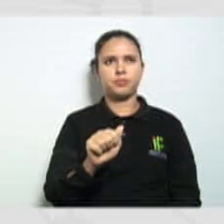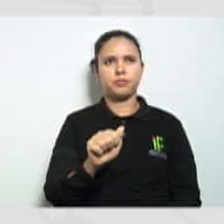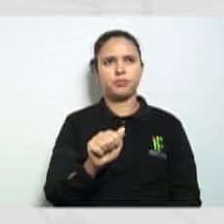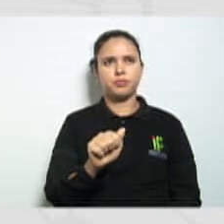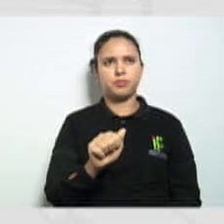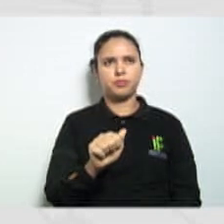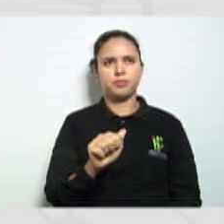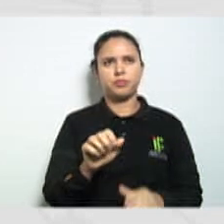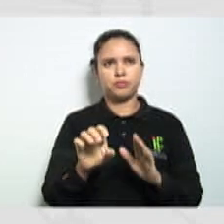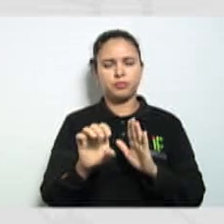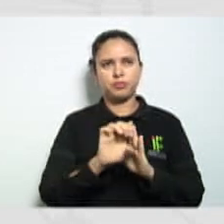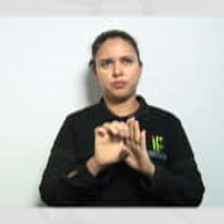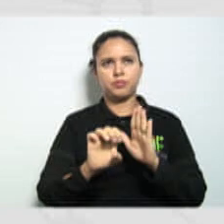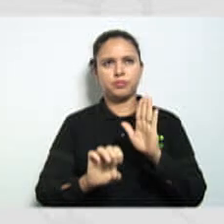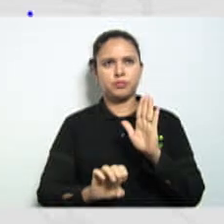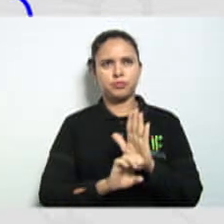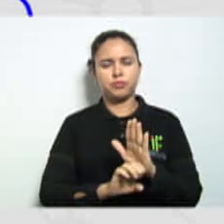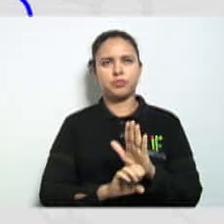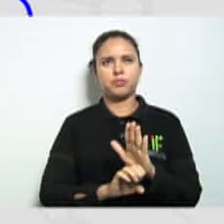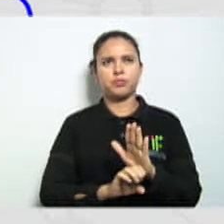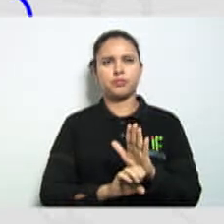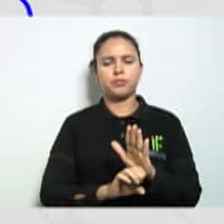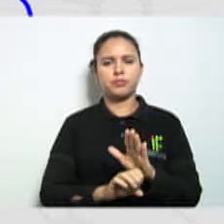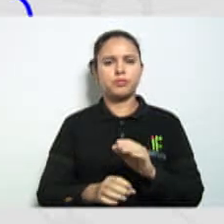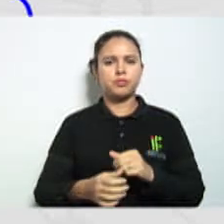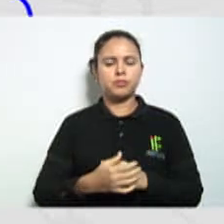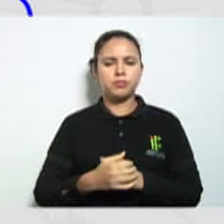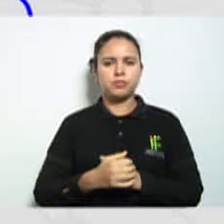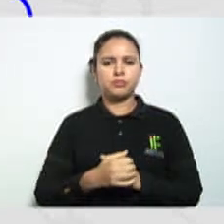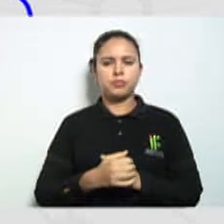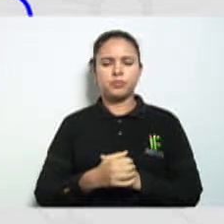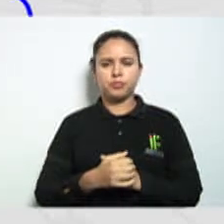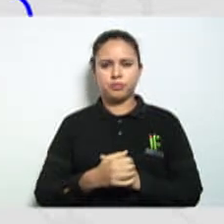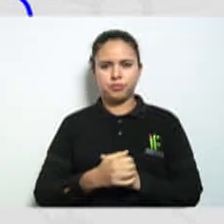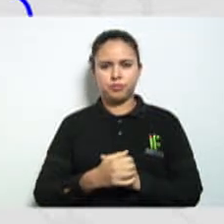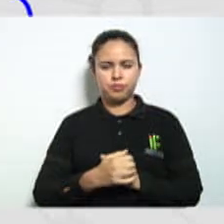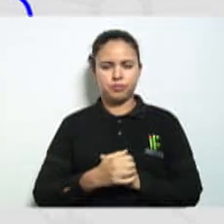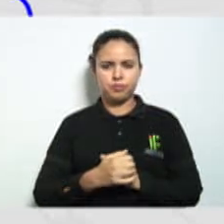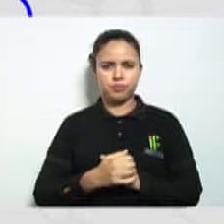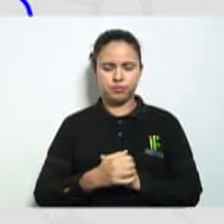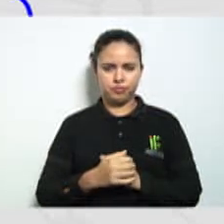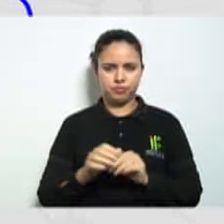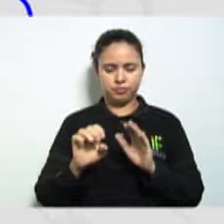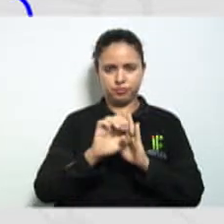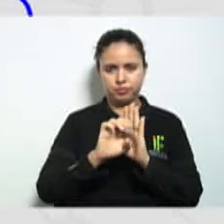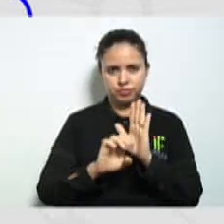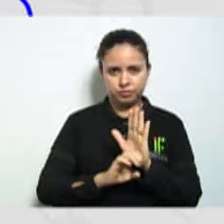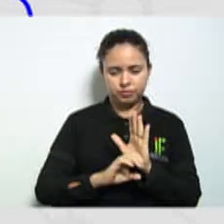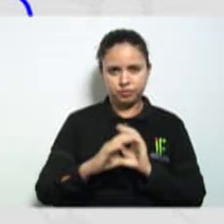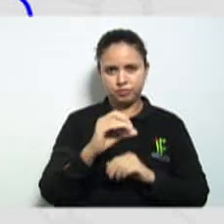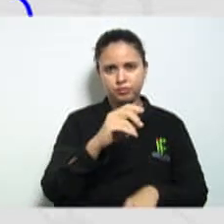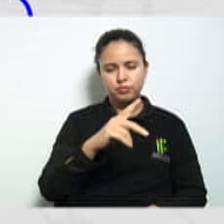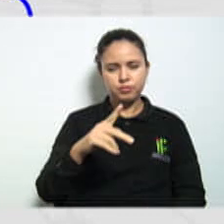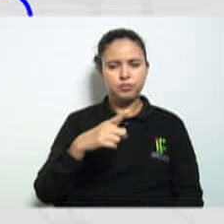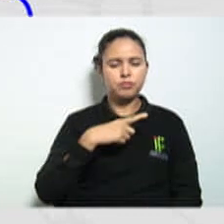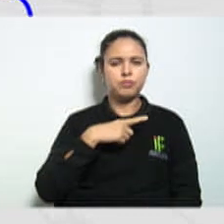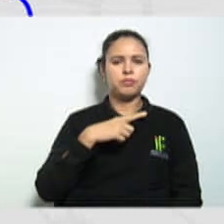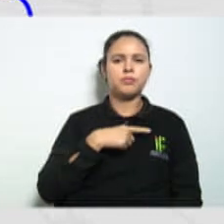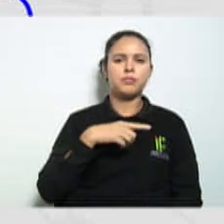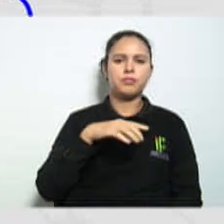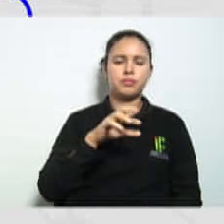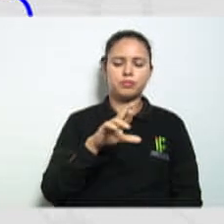que vocês estão elaborando. Esse estatuto dessa cooperativa, ela tem as